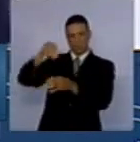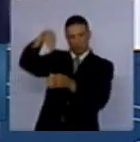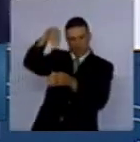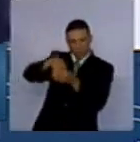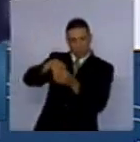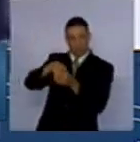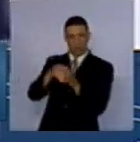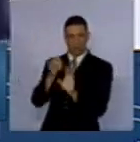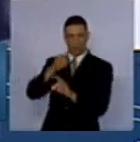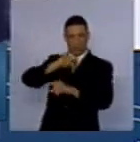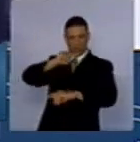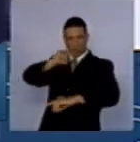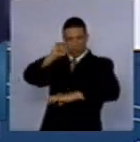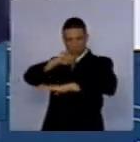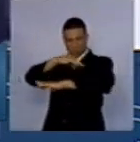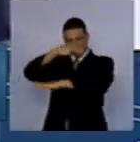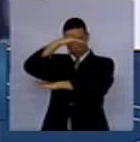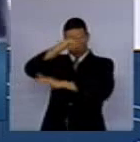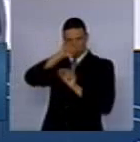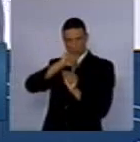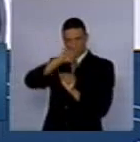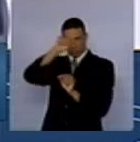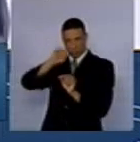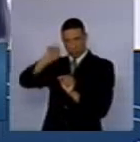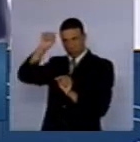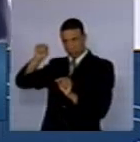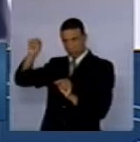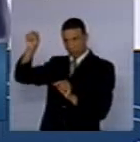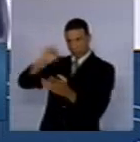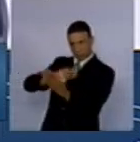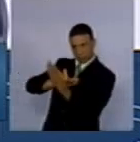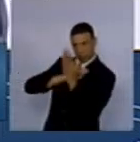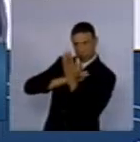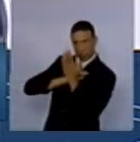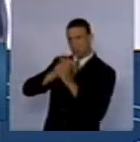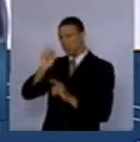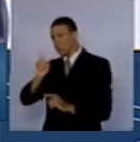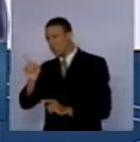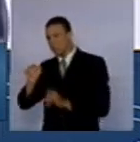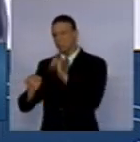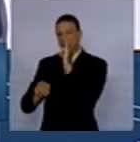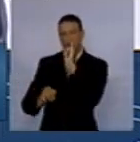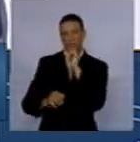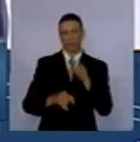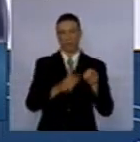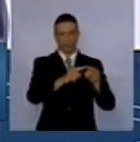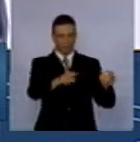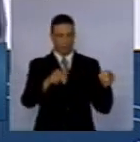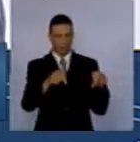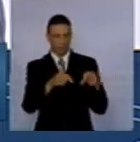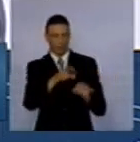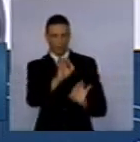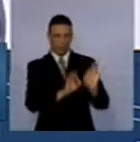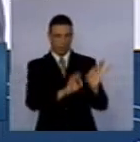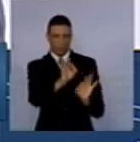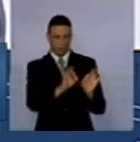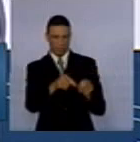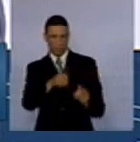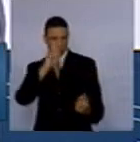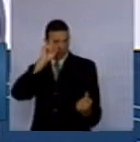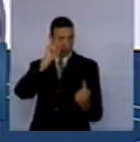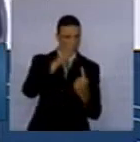estatisticamente ele vai ter alguma influência se a questão da propriedade cruzada ela é uma questão